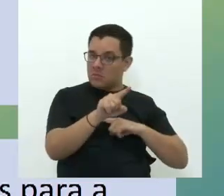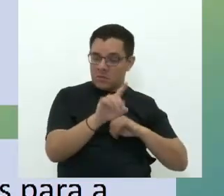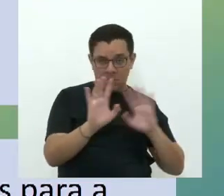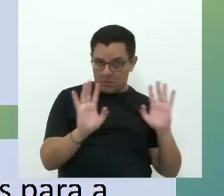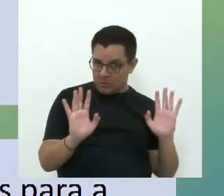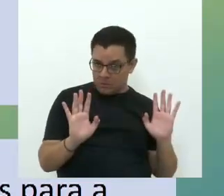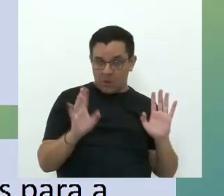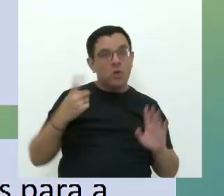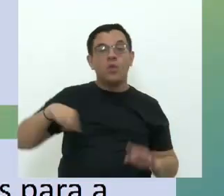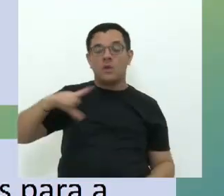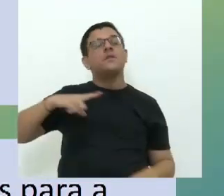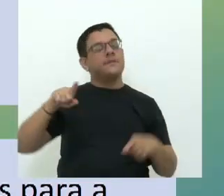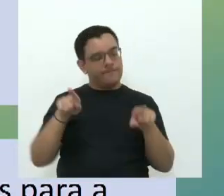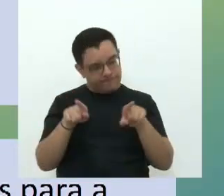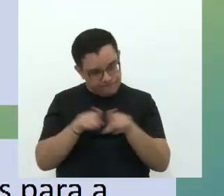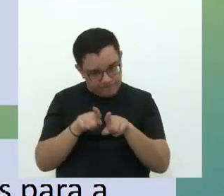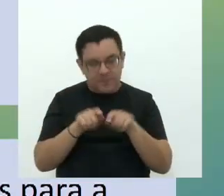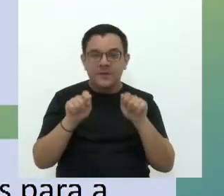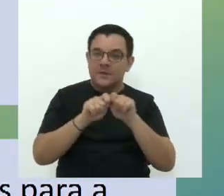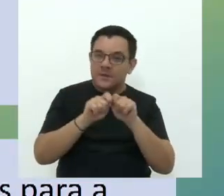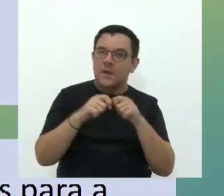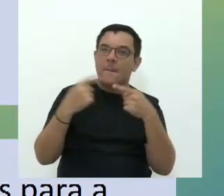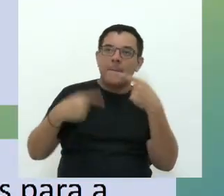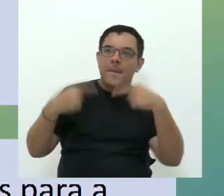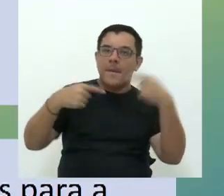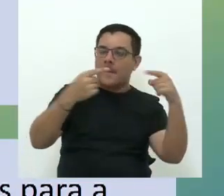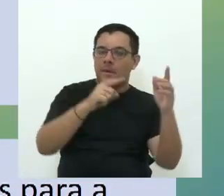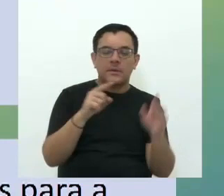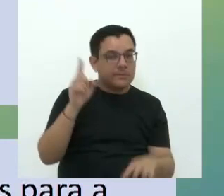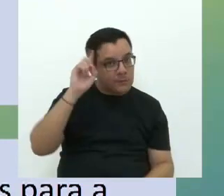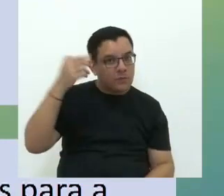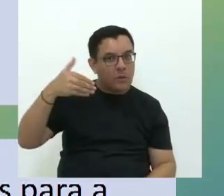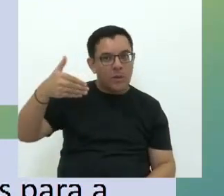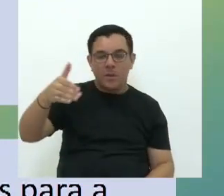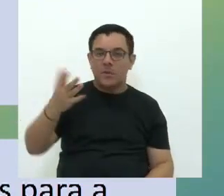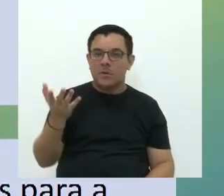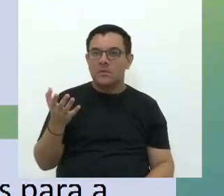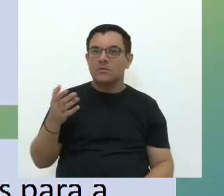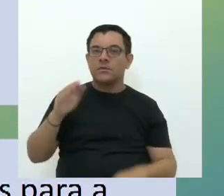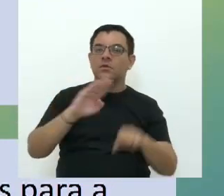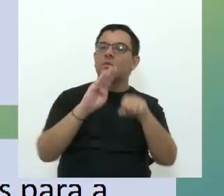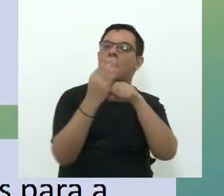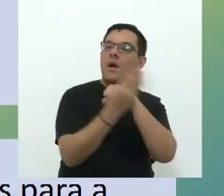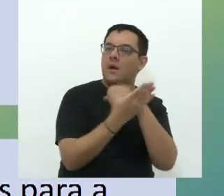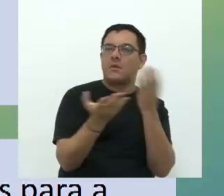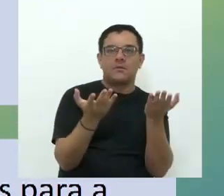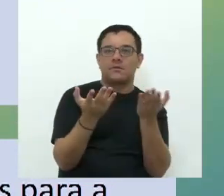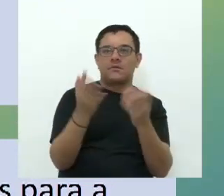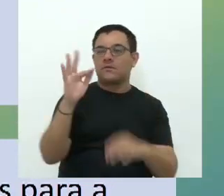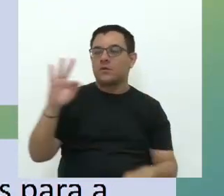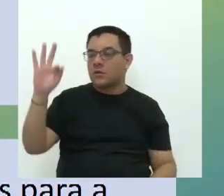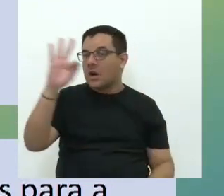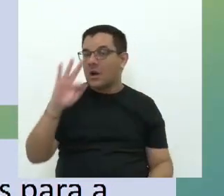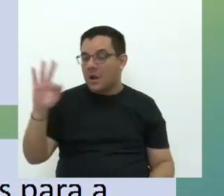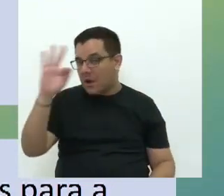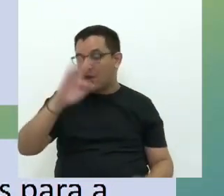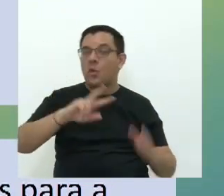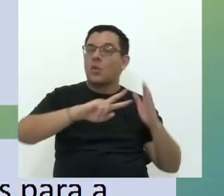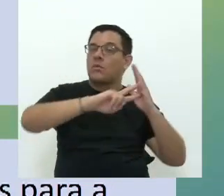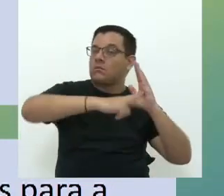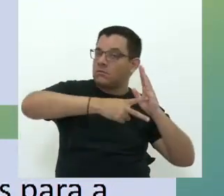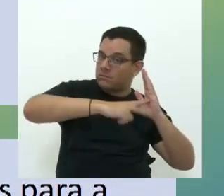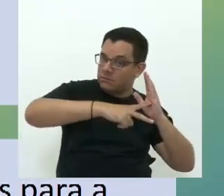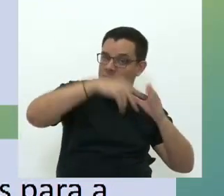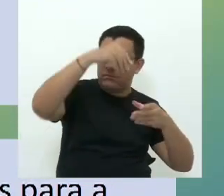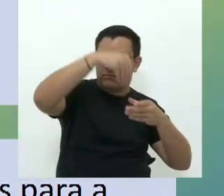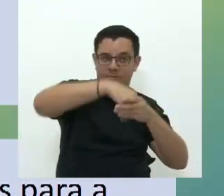tempo todo faz política no bairro faz política na faculdade faz política no condomínio para aqueles que moram em